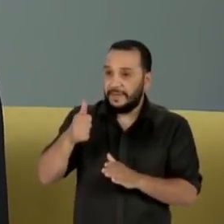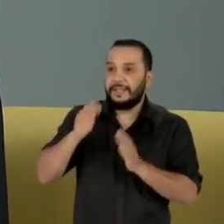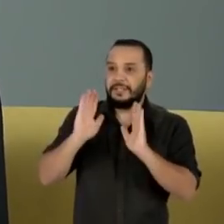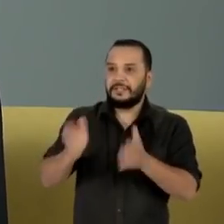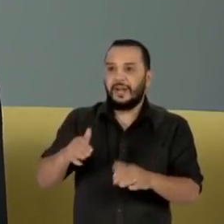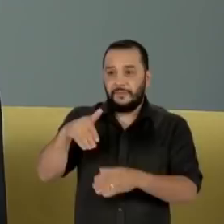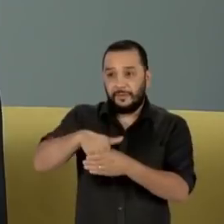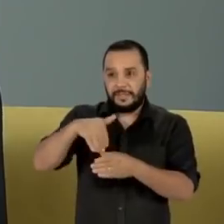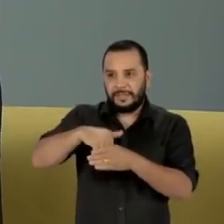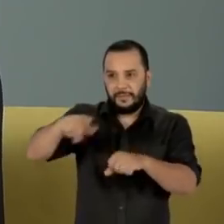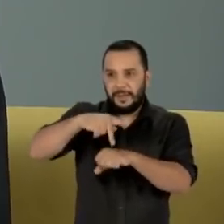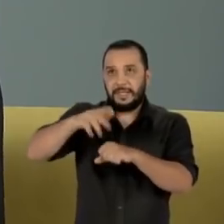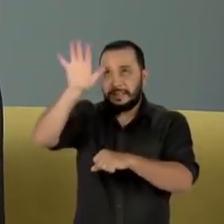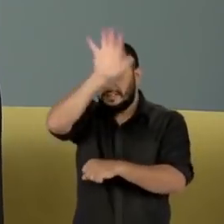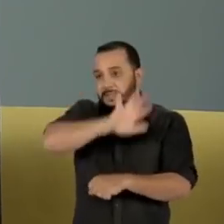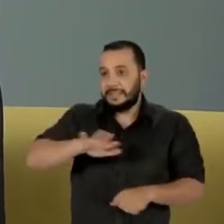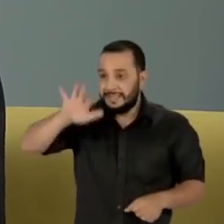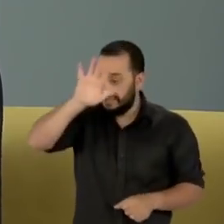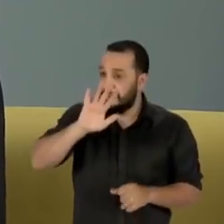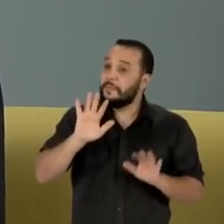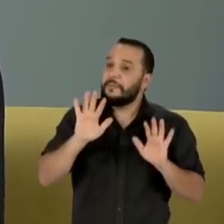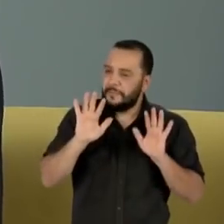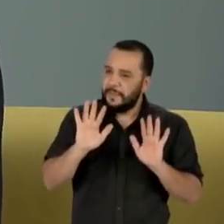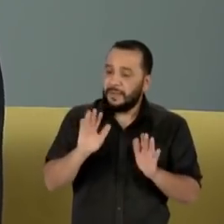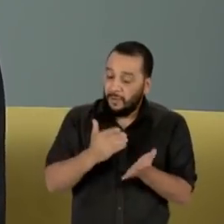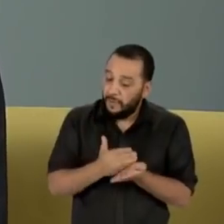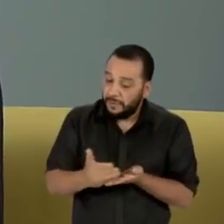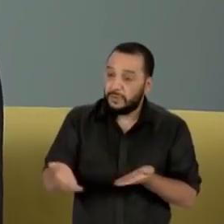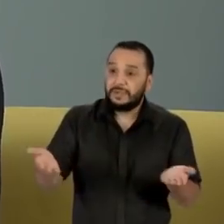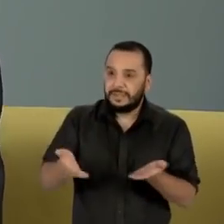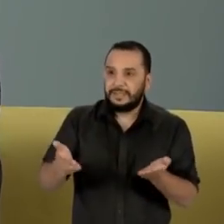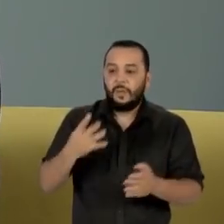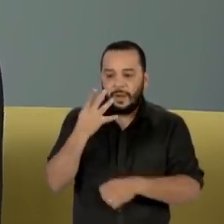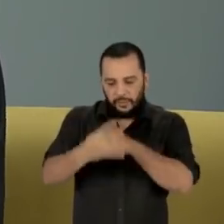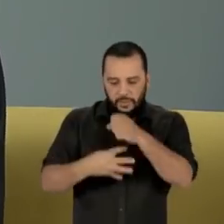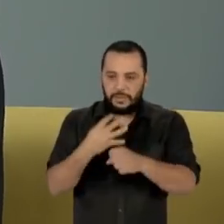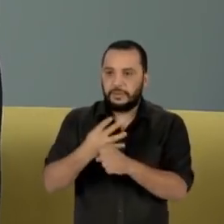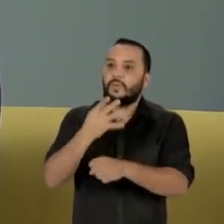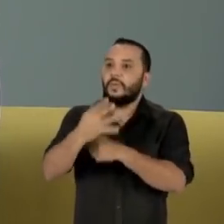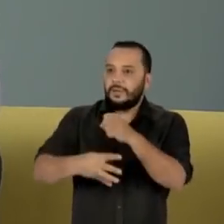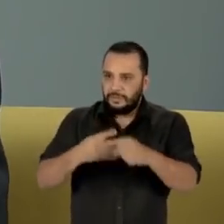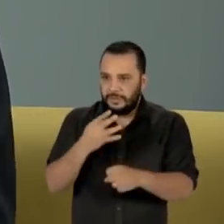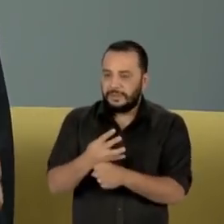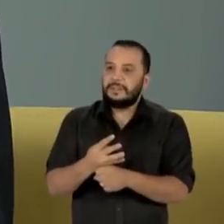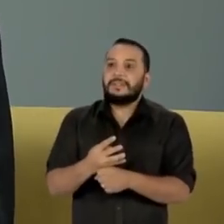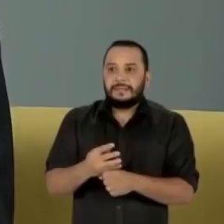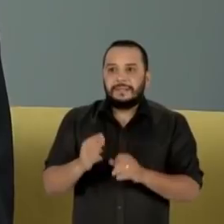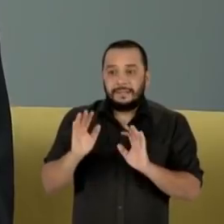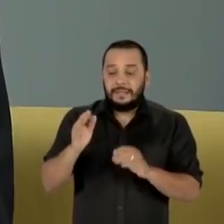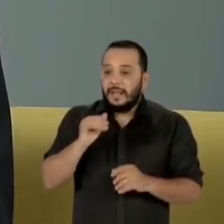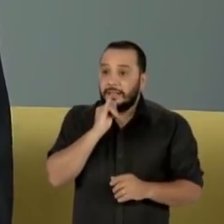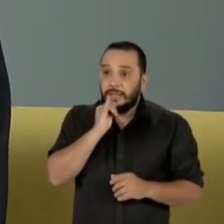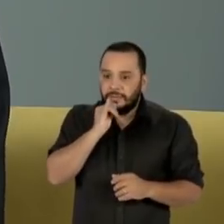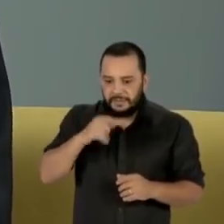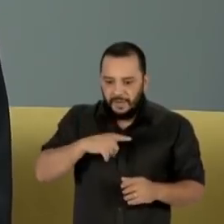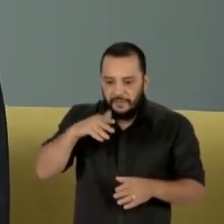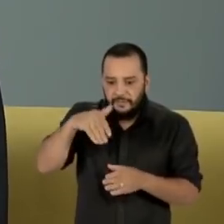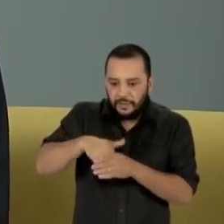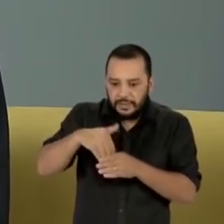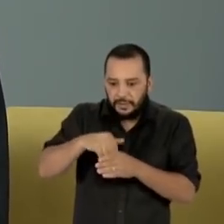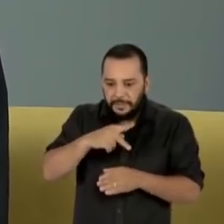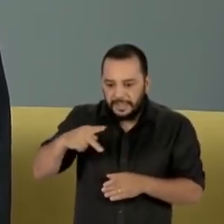país todo agora o pai passa a ser assim a cada quatro anos sempre no ano seguinte ao da eleição para presidente